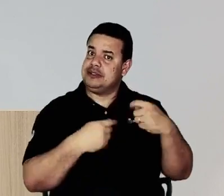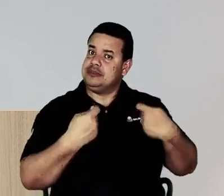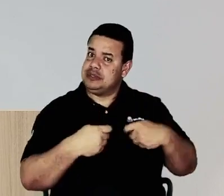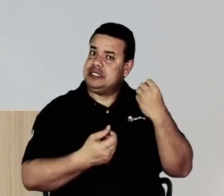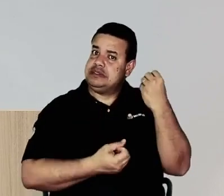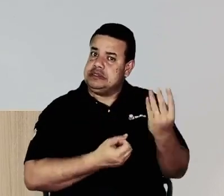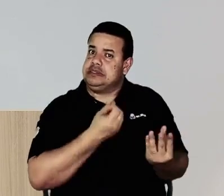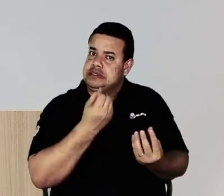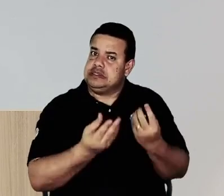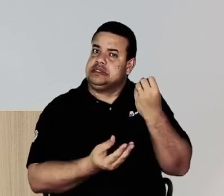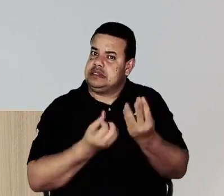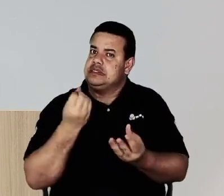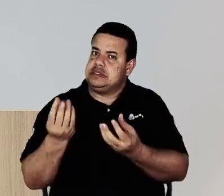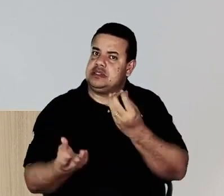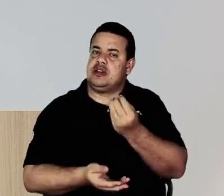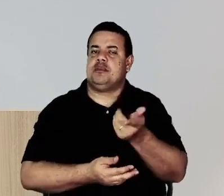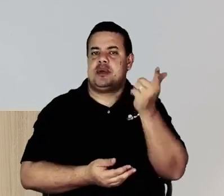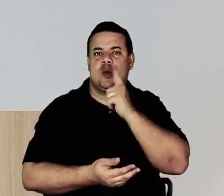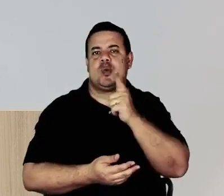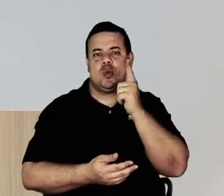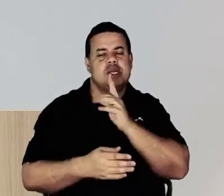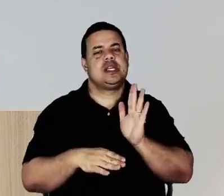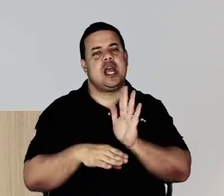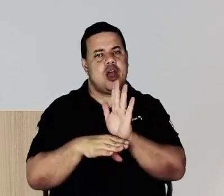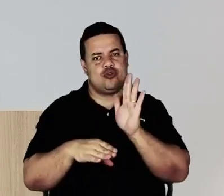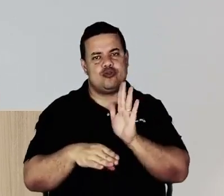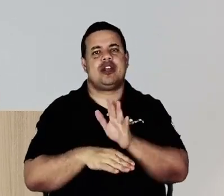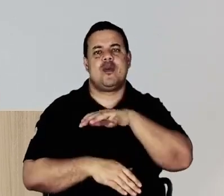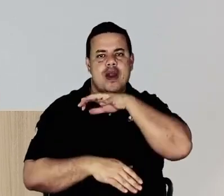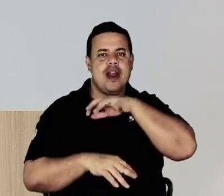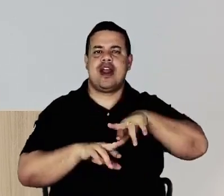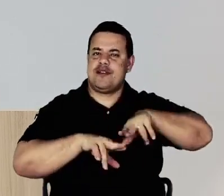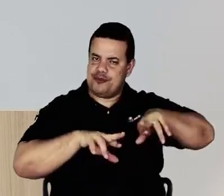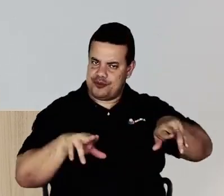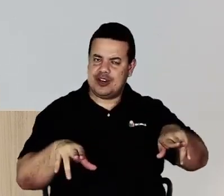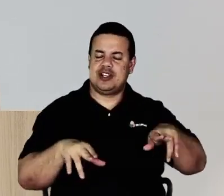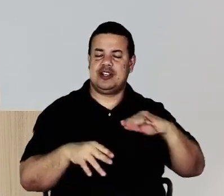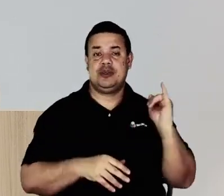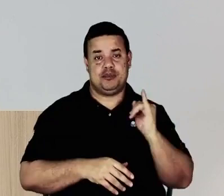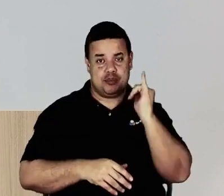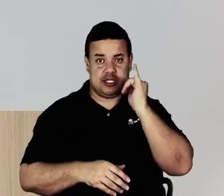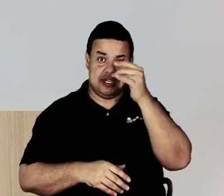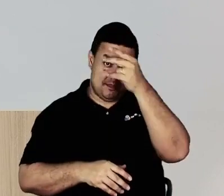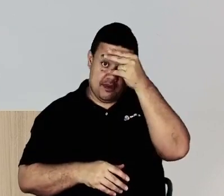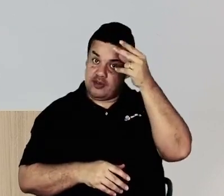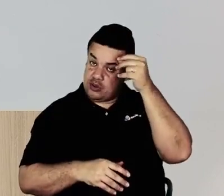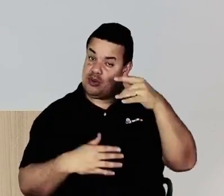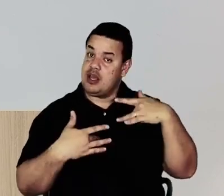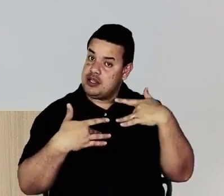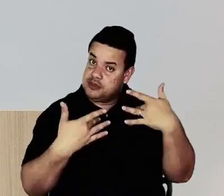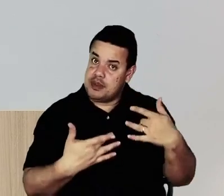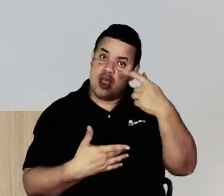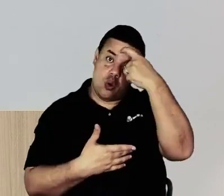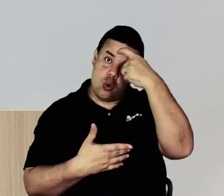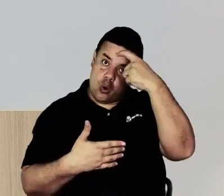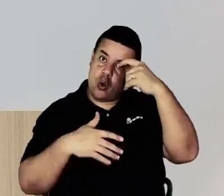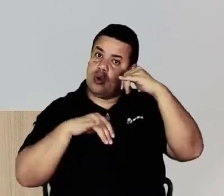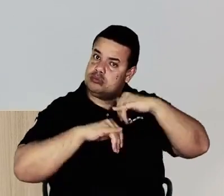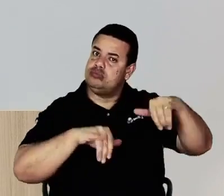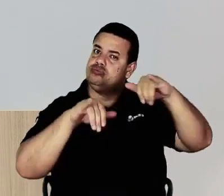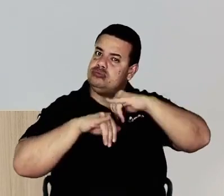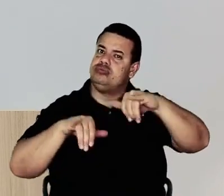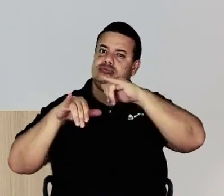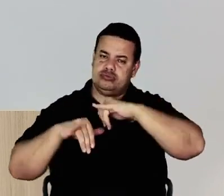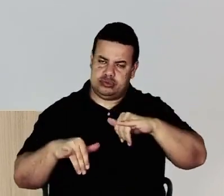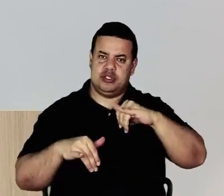continuar salvando vidas. Então, é muito importante que o município se empenhe nessa causa, na parte de conscientização, e